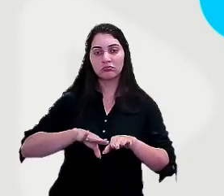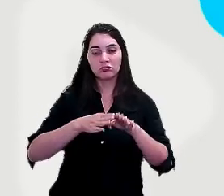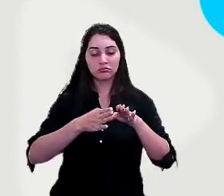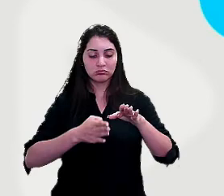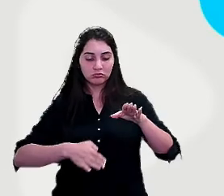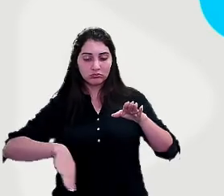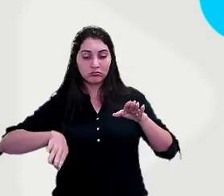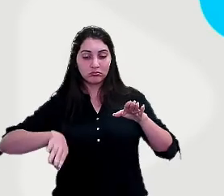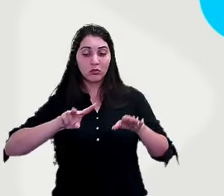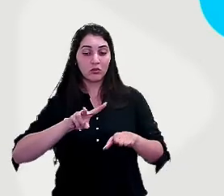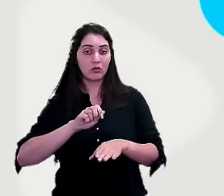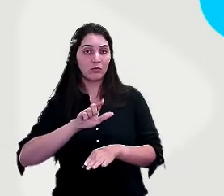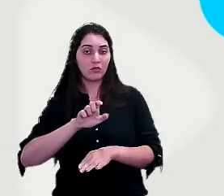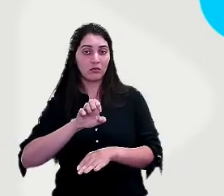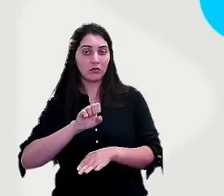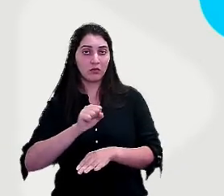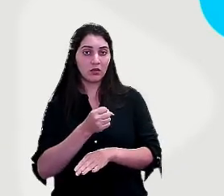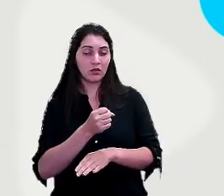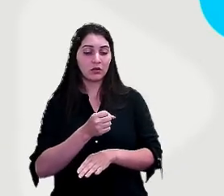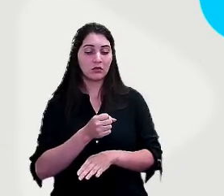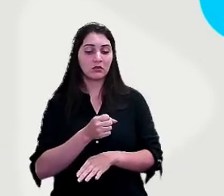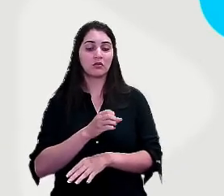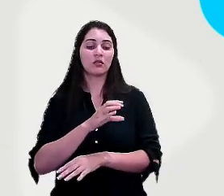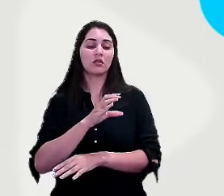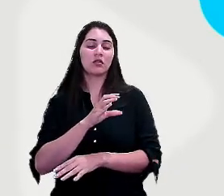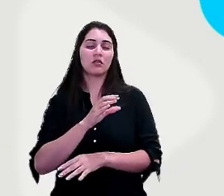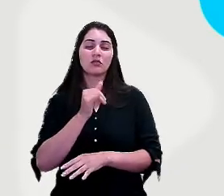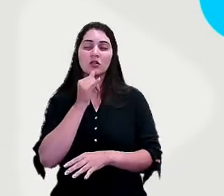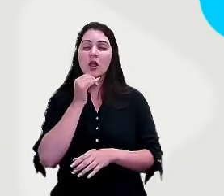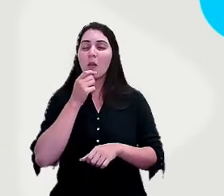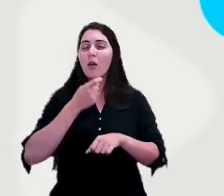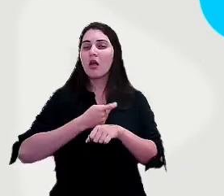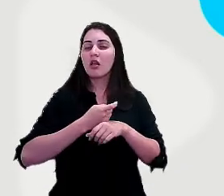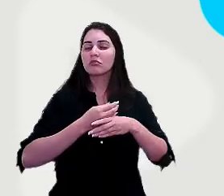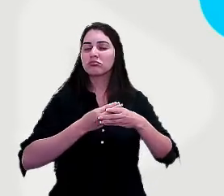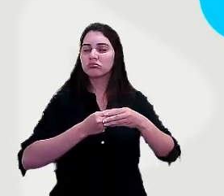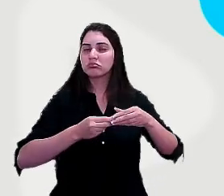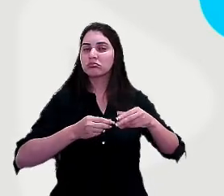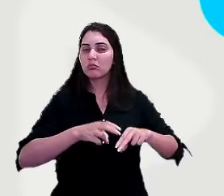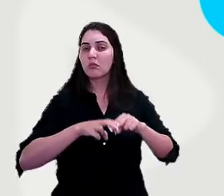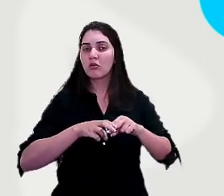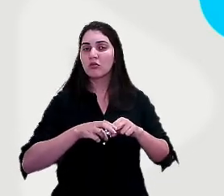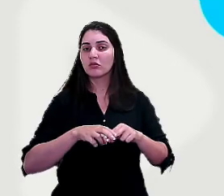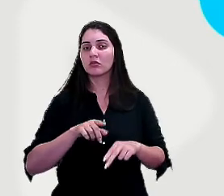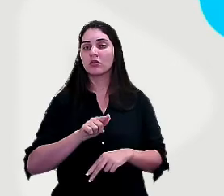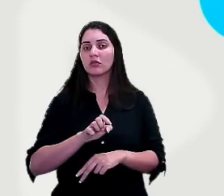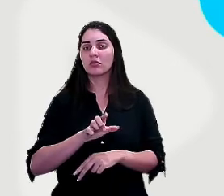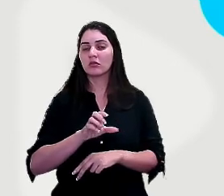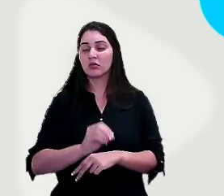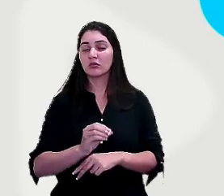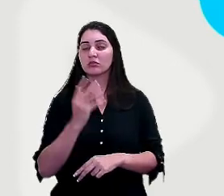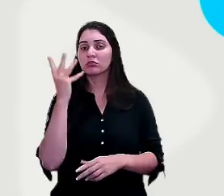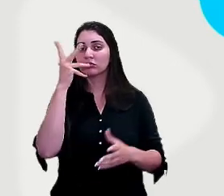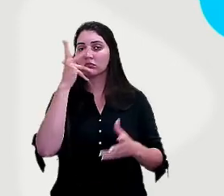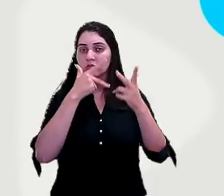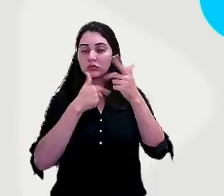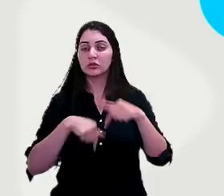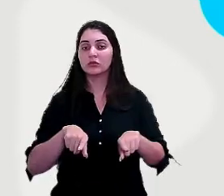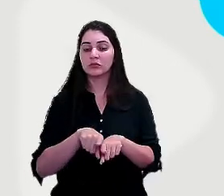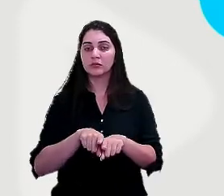esses vales, né? Através da corrosão da rocha, através do gelo, né? Então é muito bonito também.